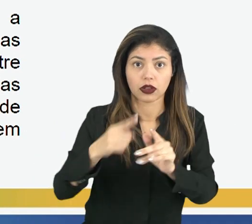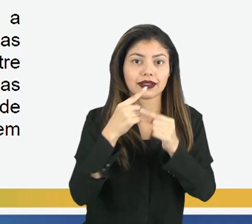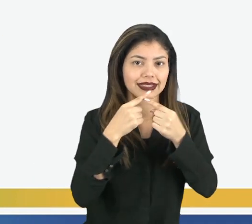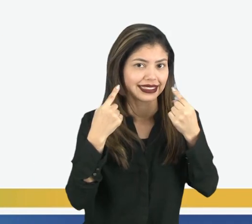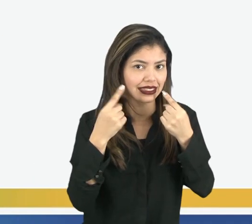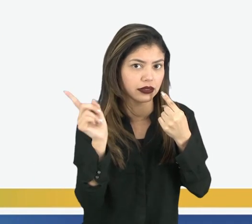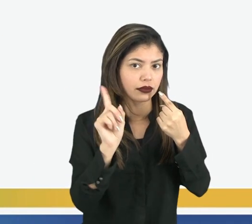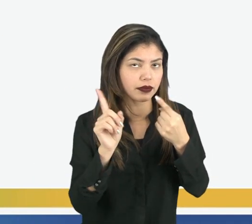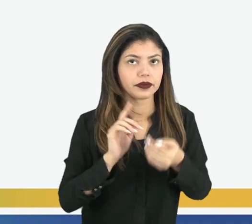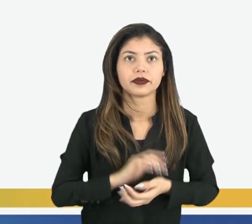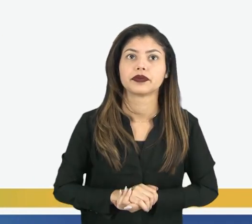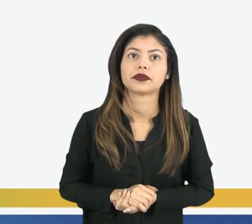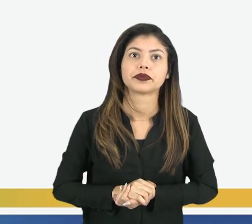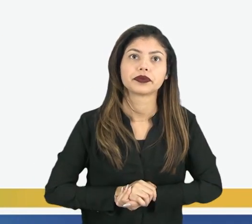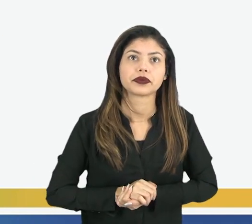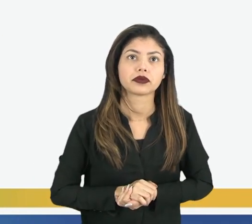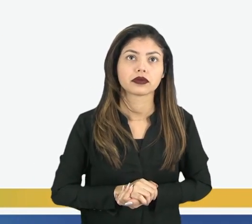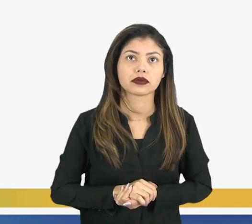dentes.